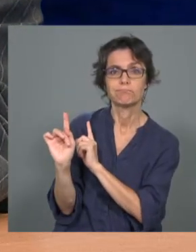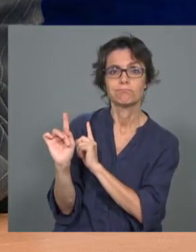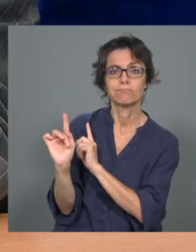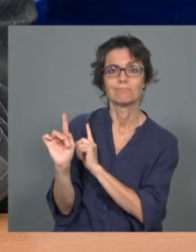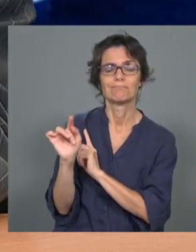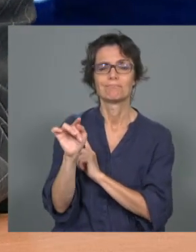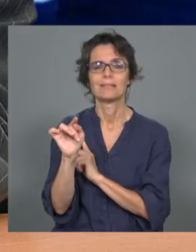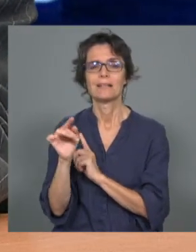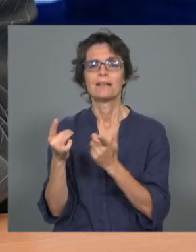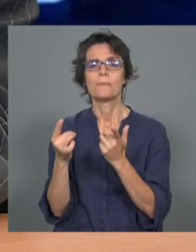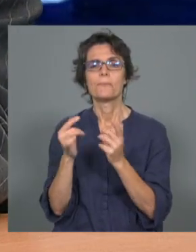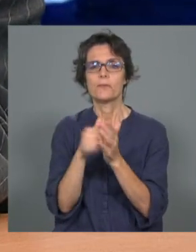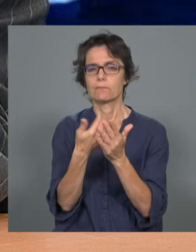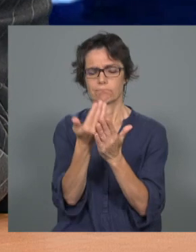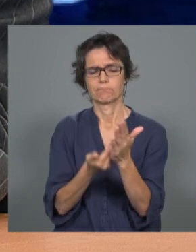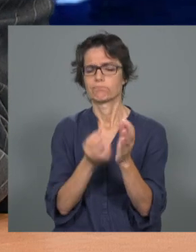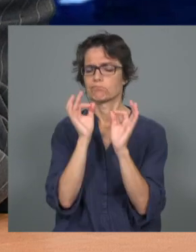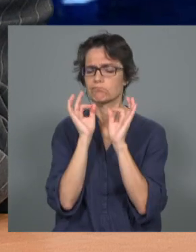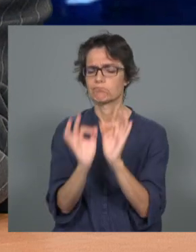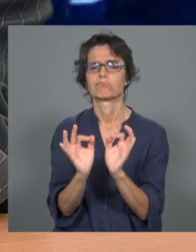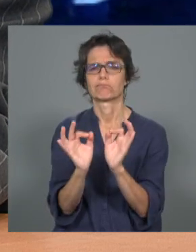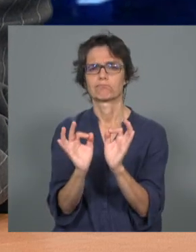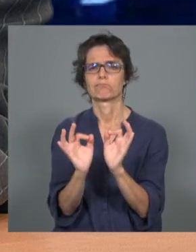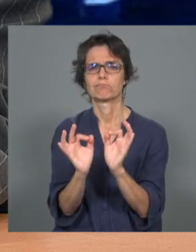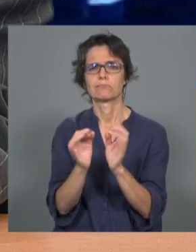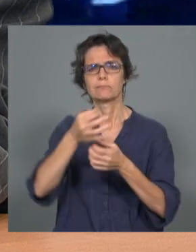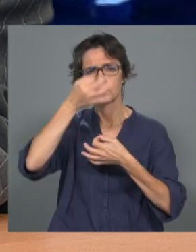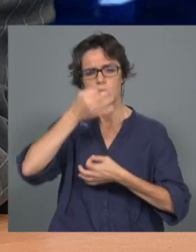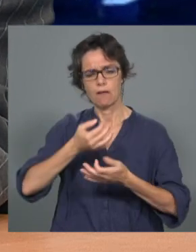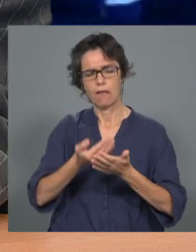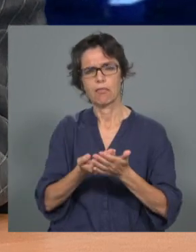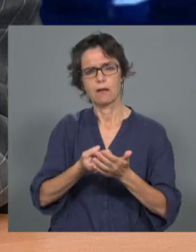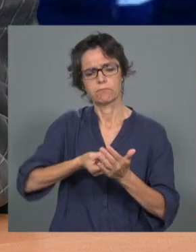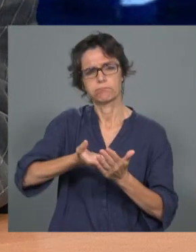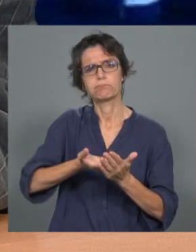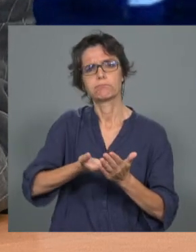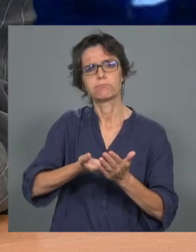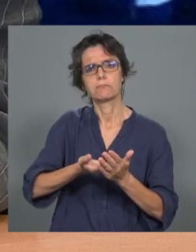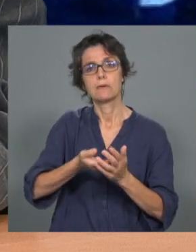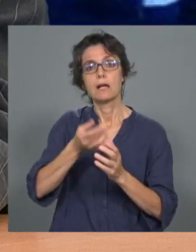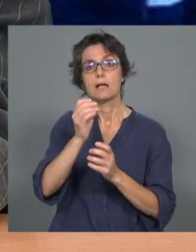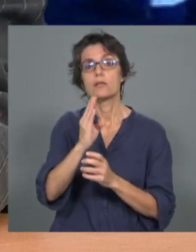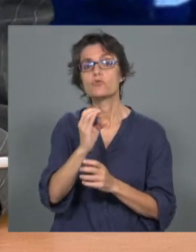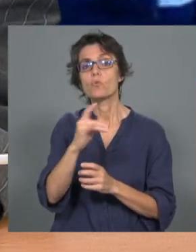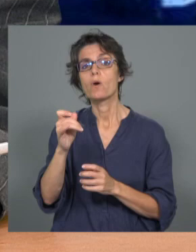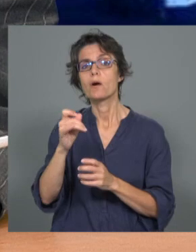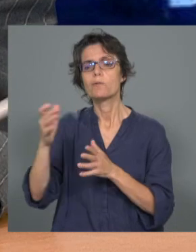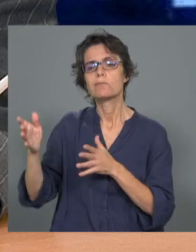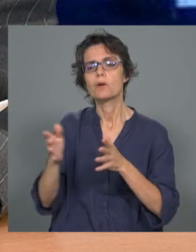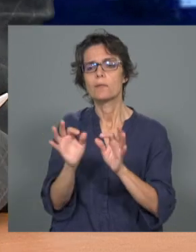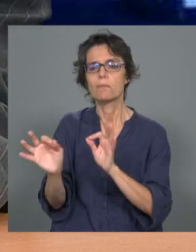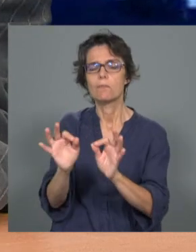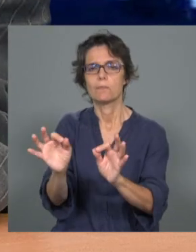formulações nos evangelhos muito dignas, muito expressivas. É aquele que vem preparar os caminhos, como